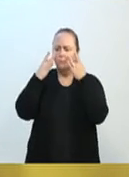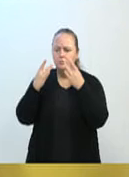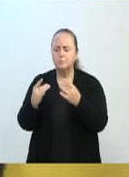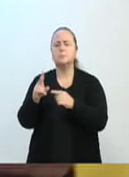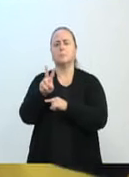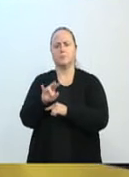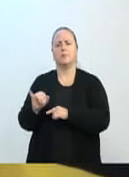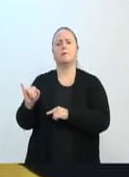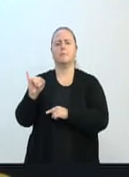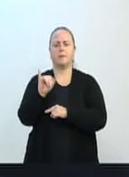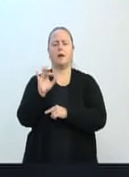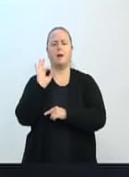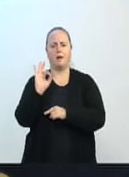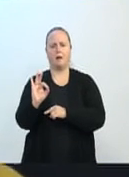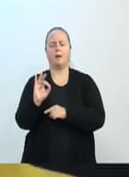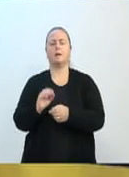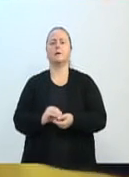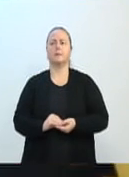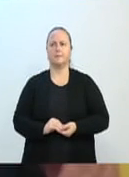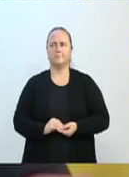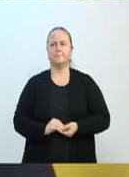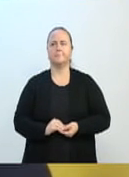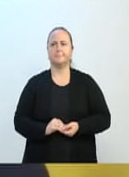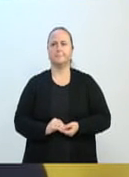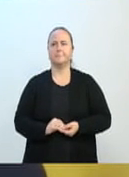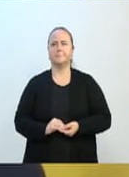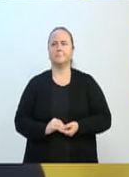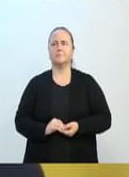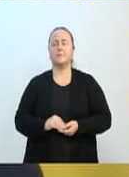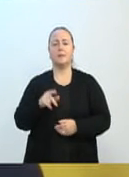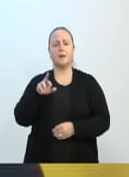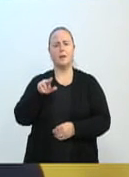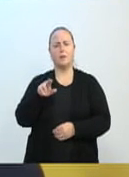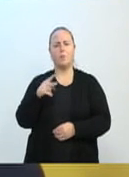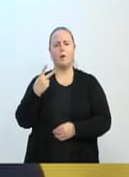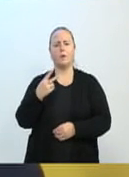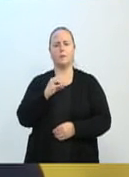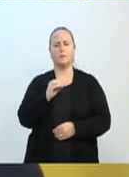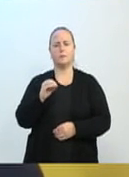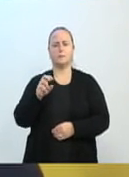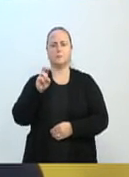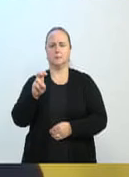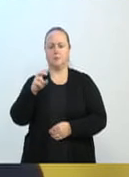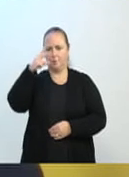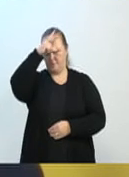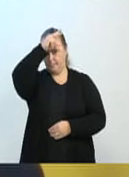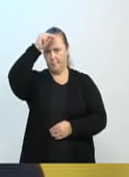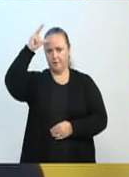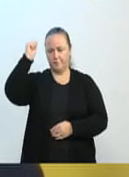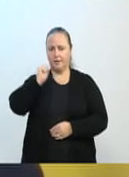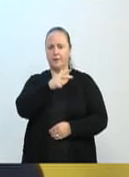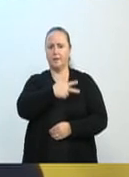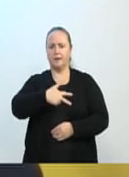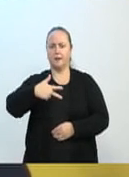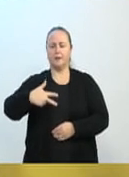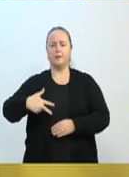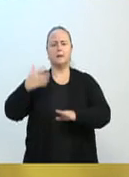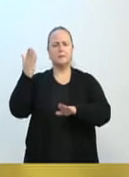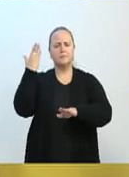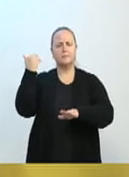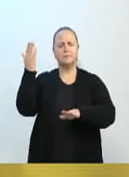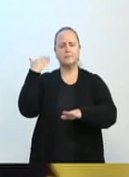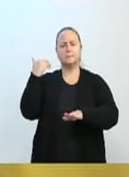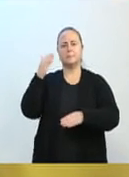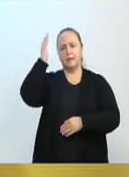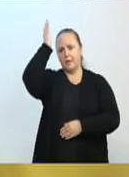já o que vinha a ser feito quando iniciei meu mandato em 2005 prefeito na época João Paulo existe a sensação e o